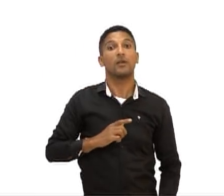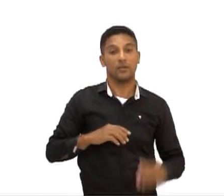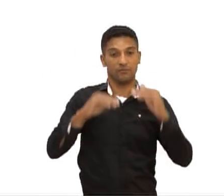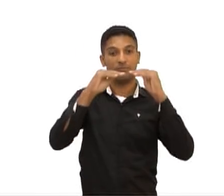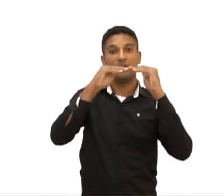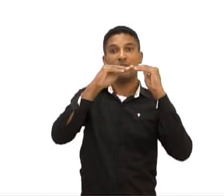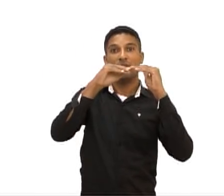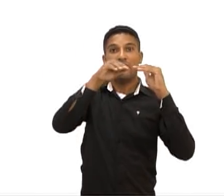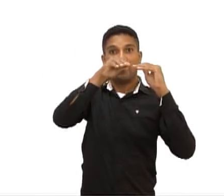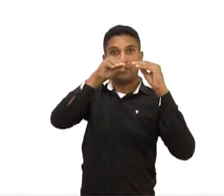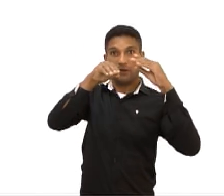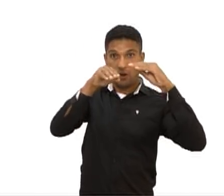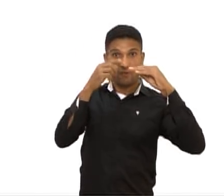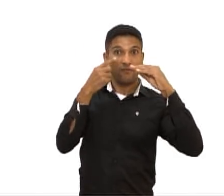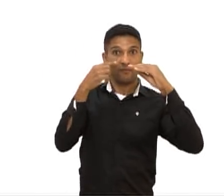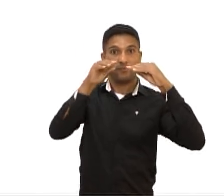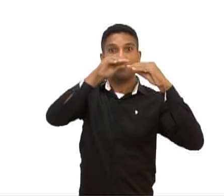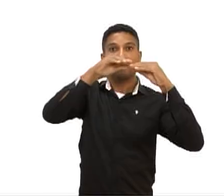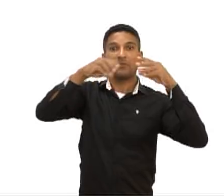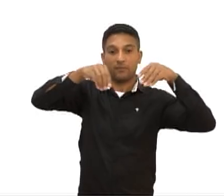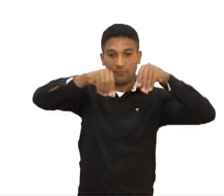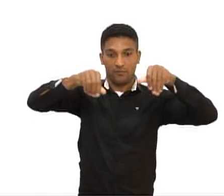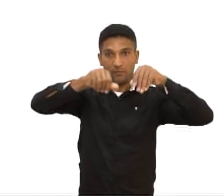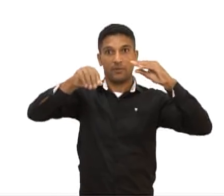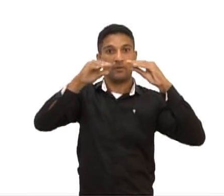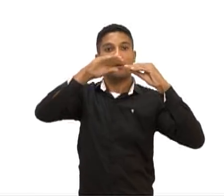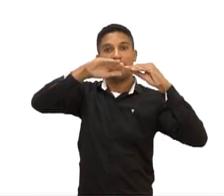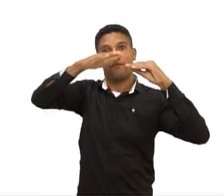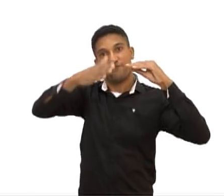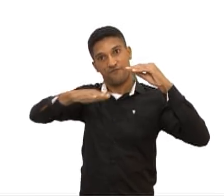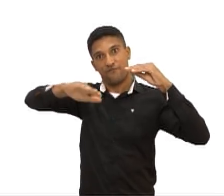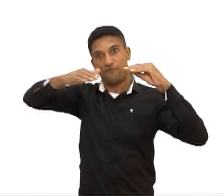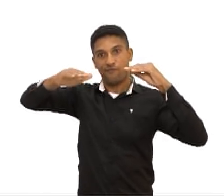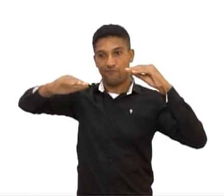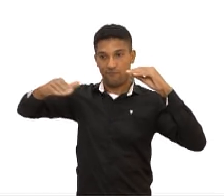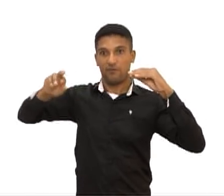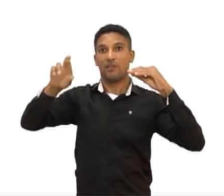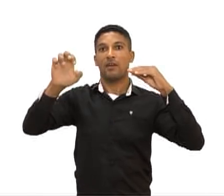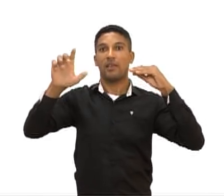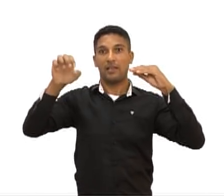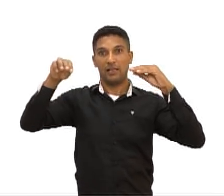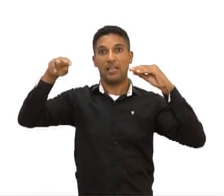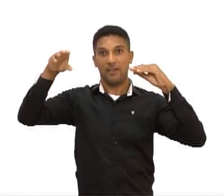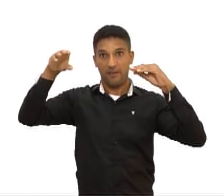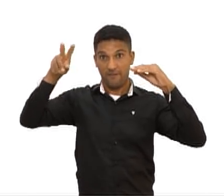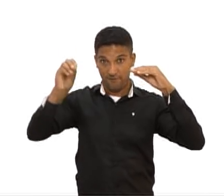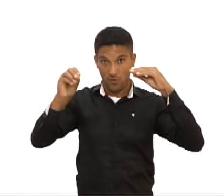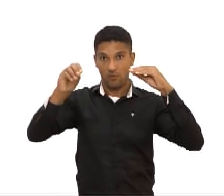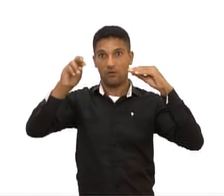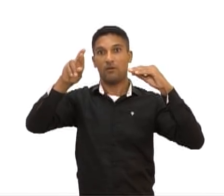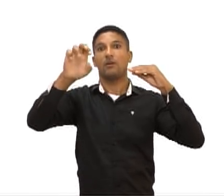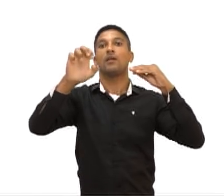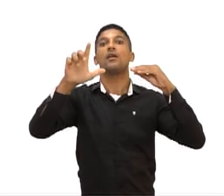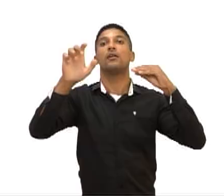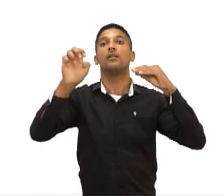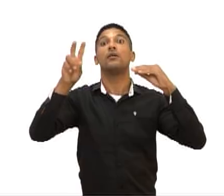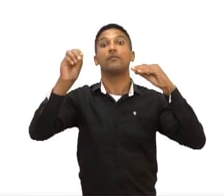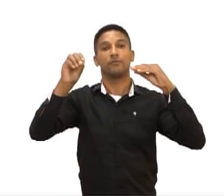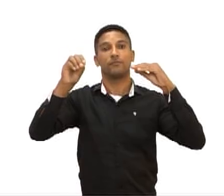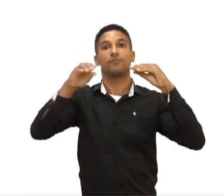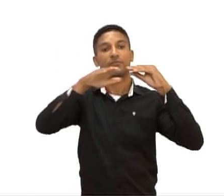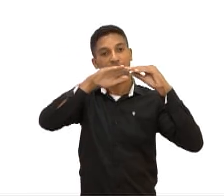clima, solo e o relevo, podemos encontrar formações vegetais muito diversificadas.